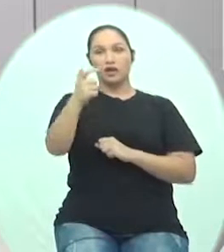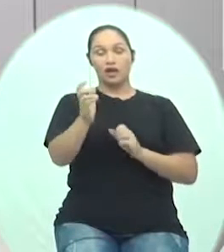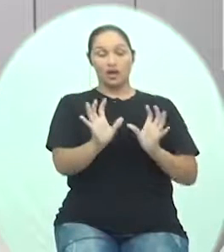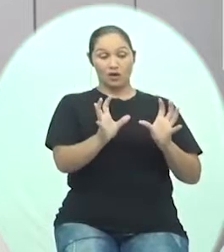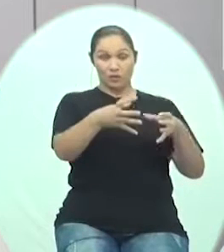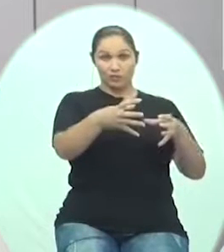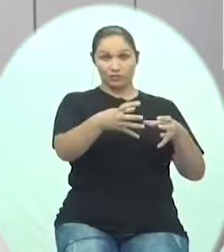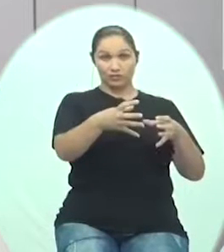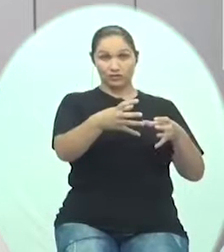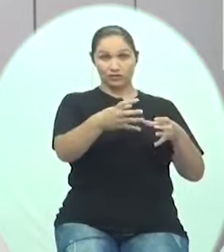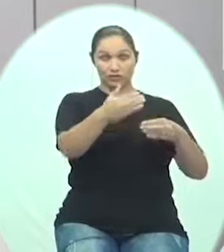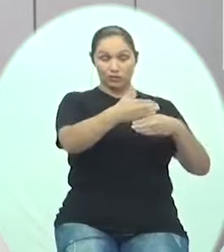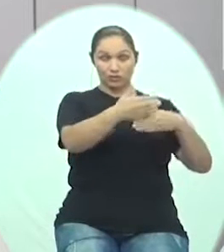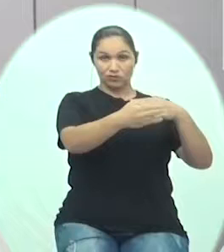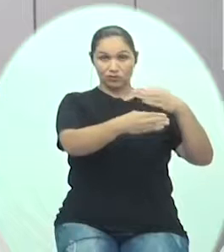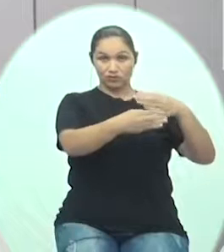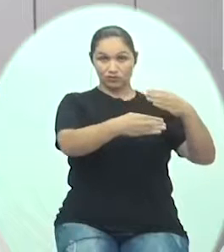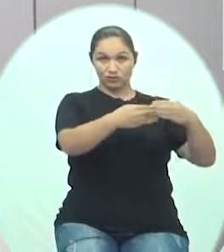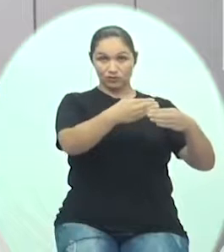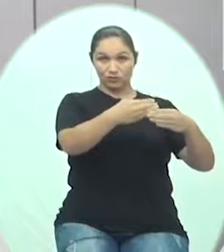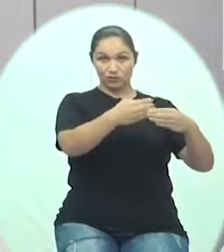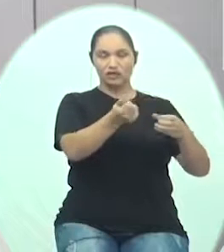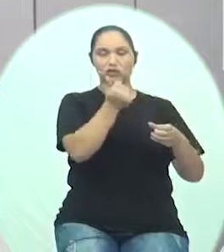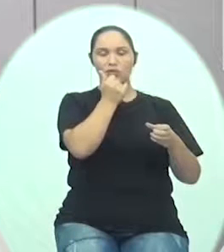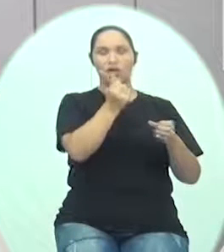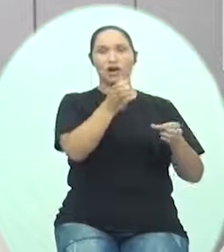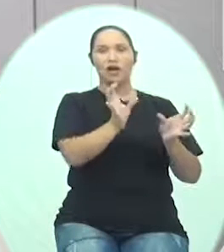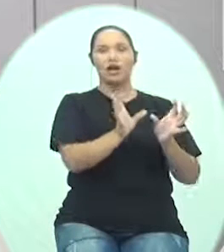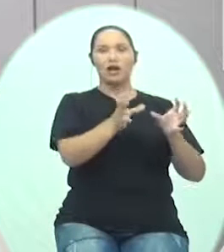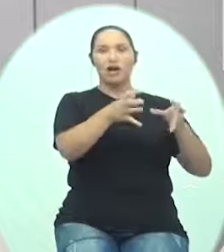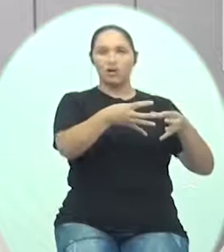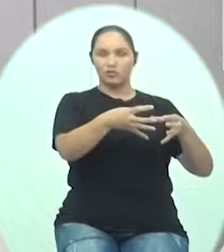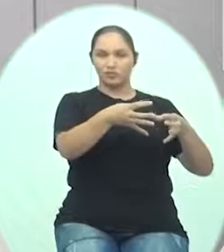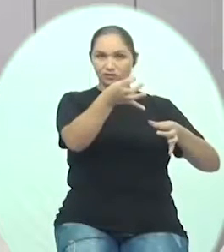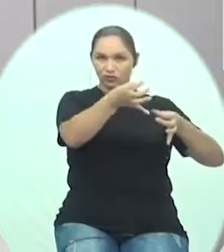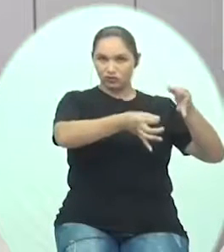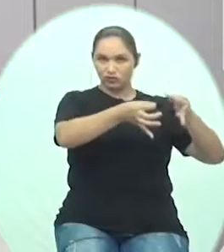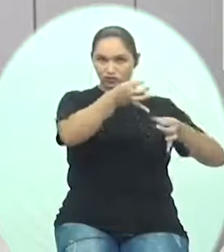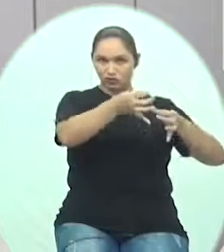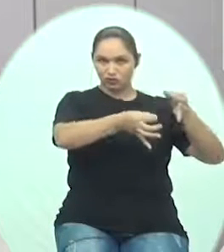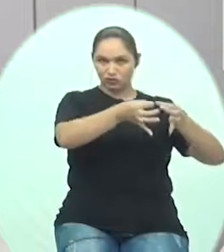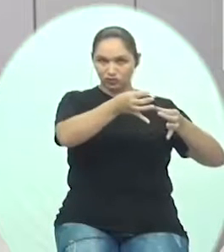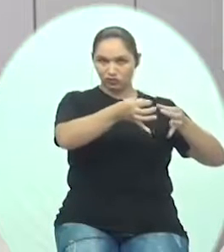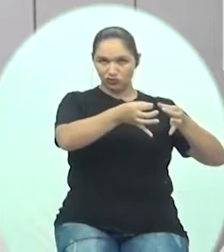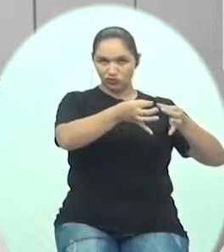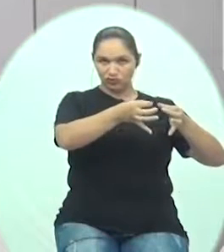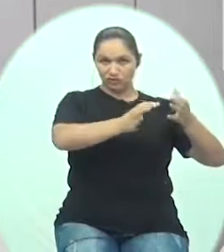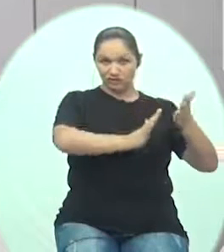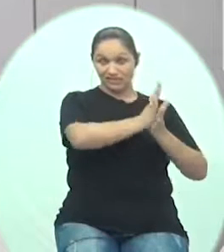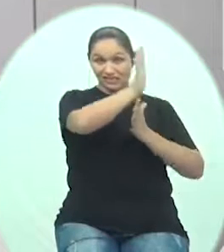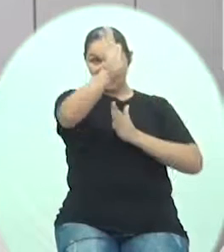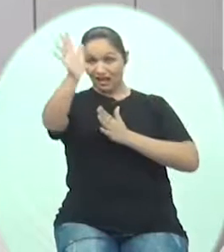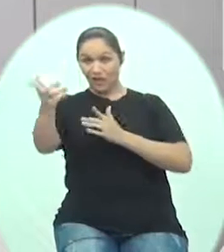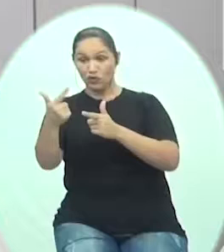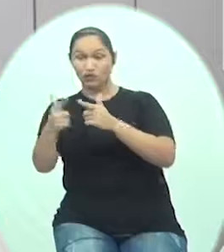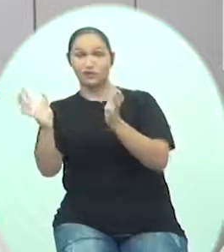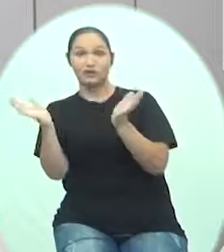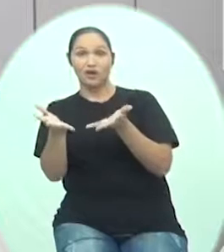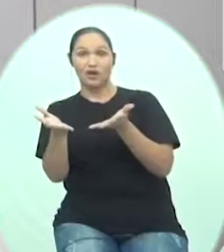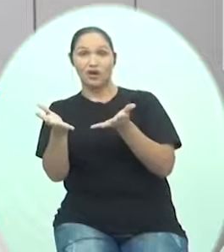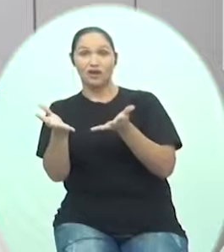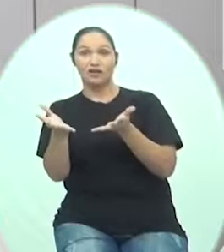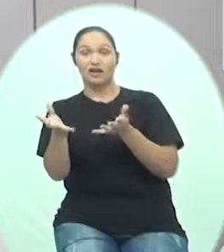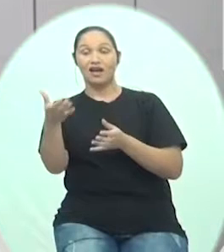comissão de Constituição justiça e redação do qual a vereadora Camila do Nascimento assume como presidente ficando o vereador